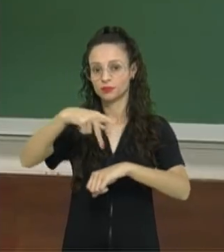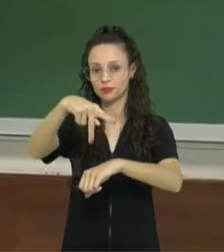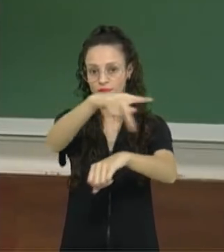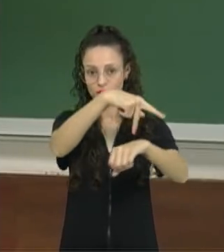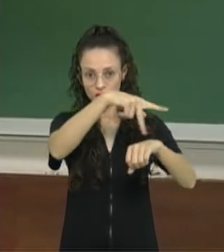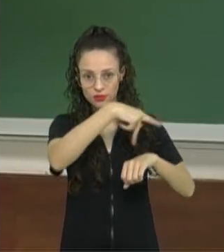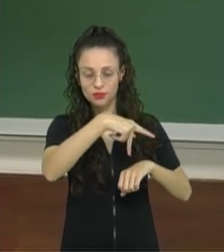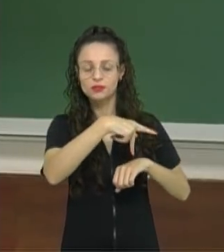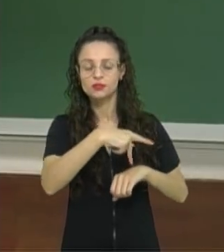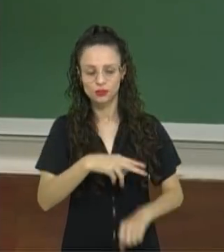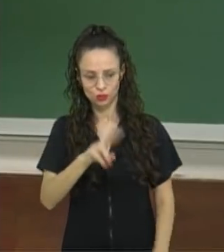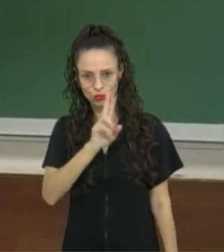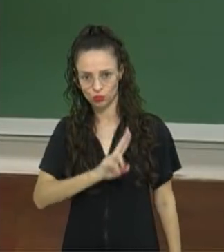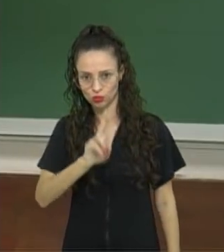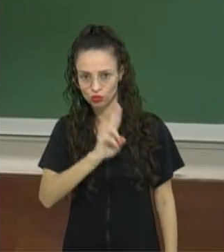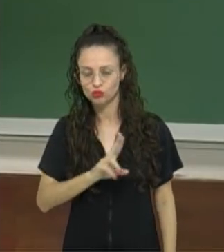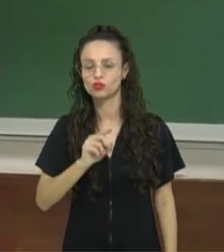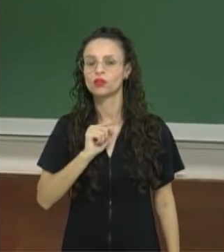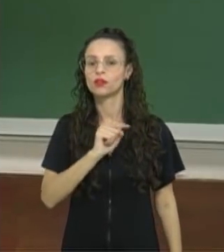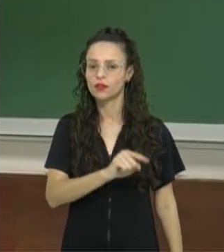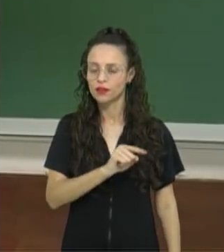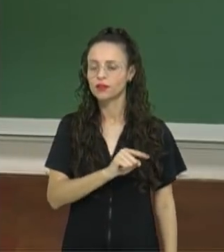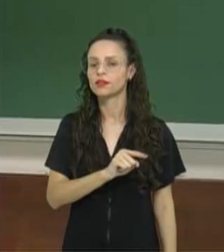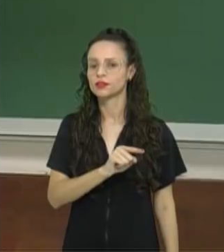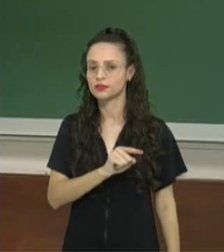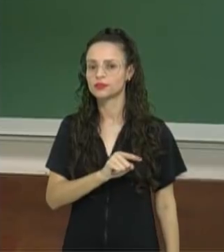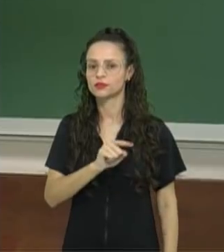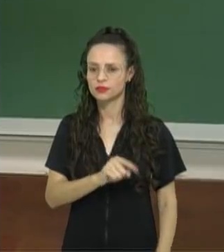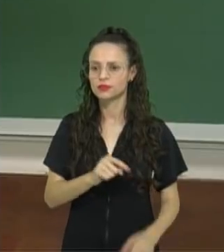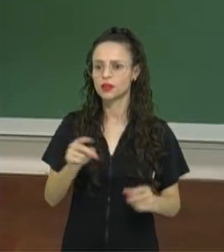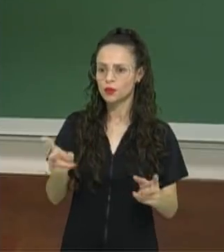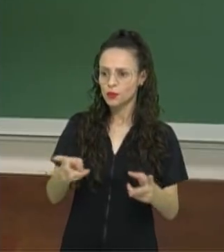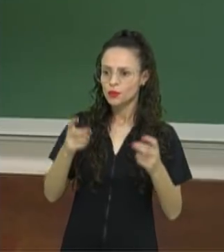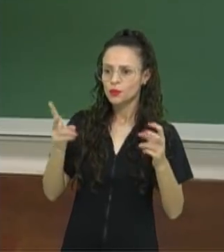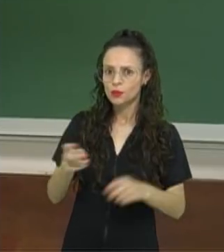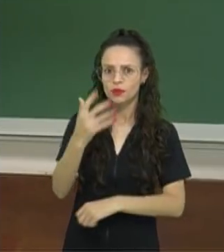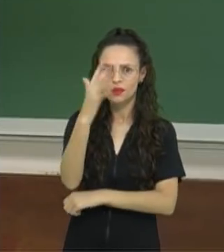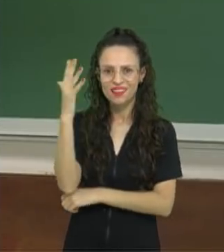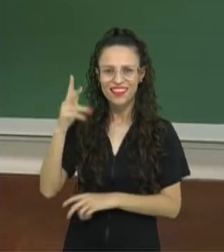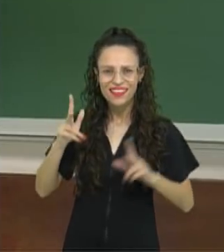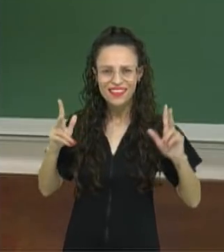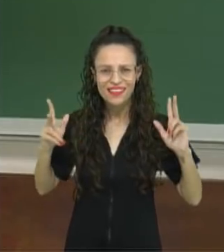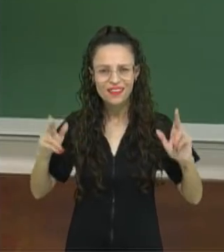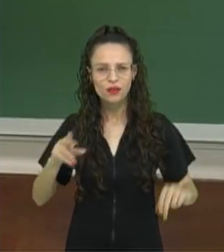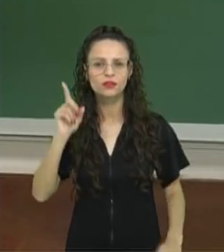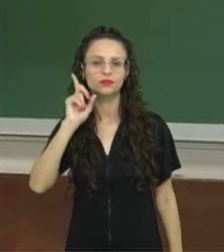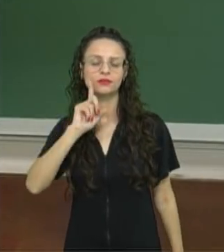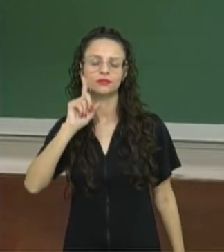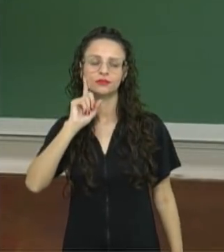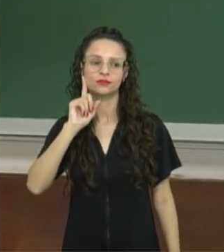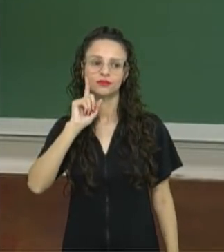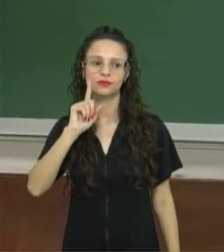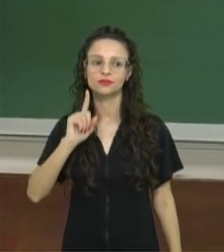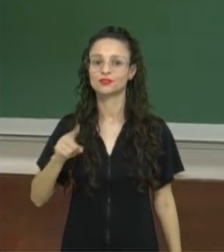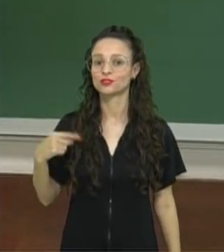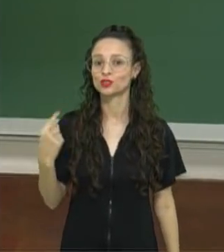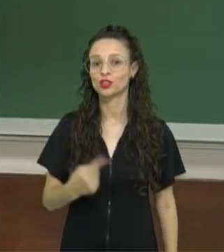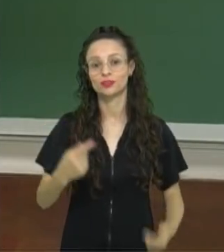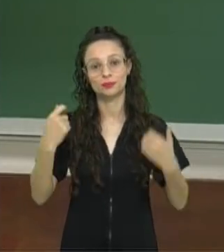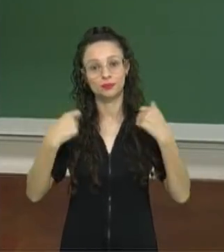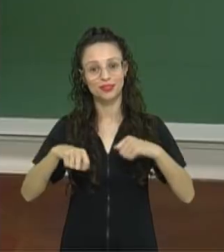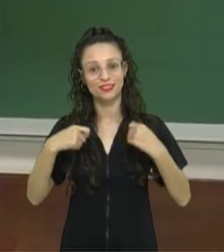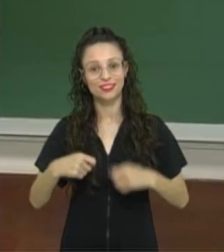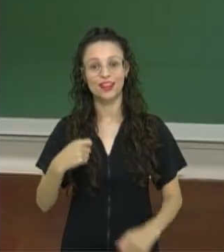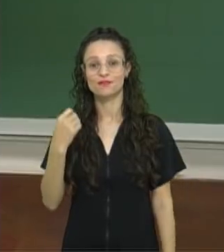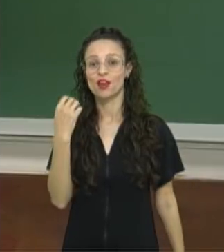países, eles usassem os recursos naturais como os Estados Unidos, nós iríamos precisar de